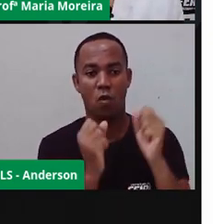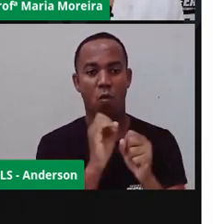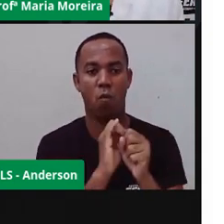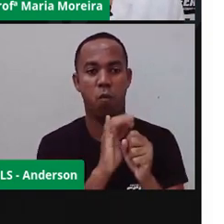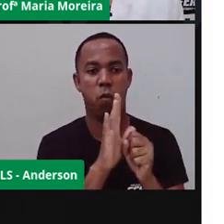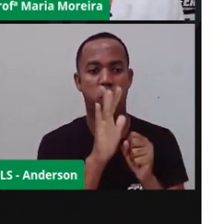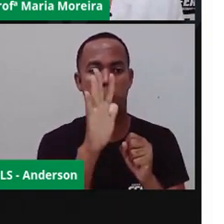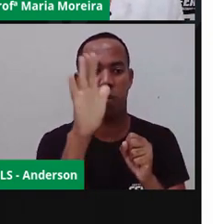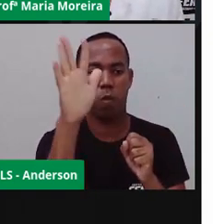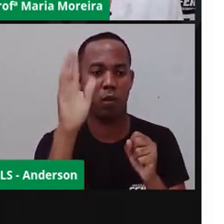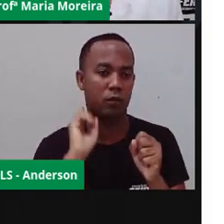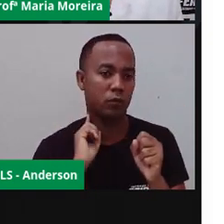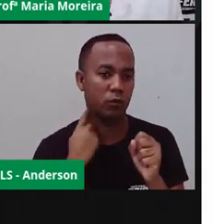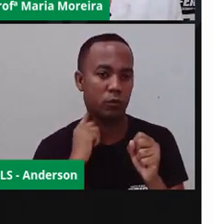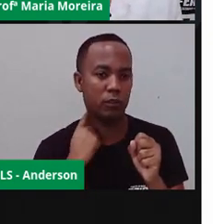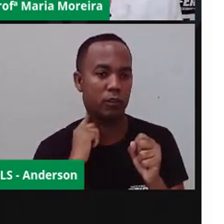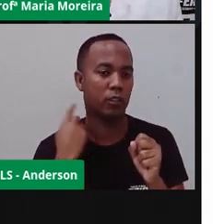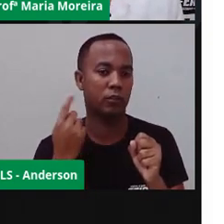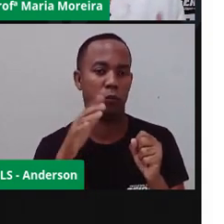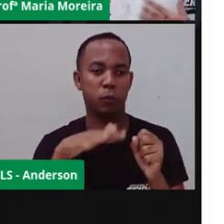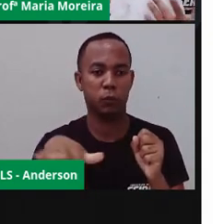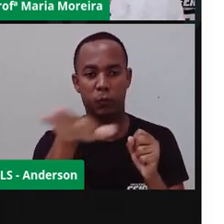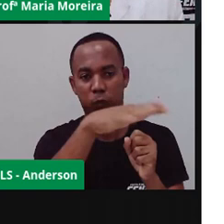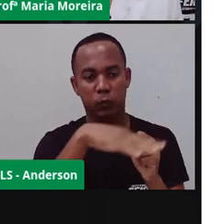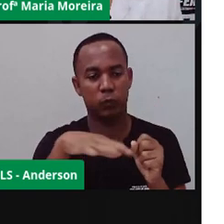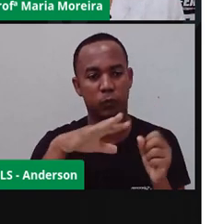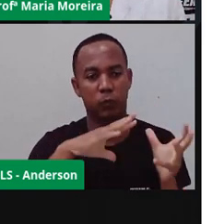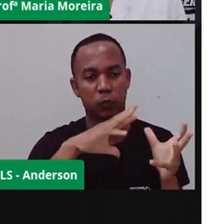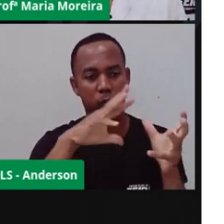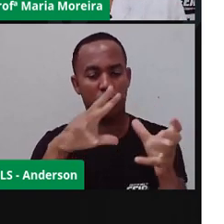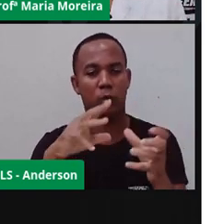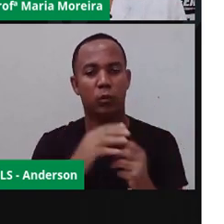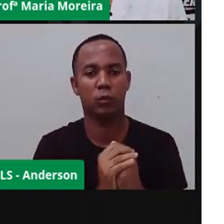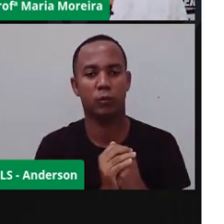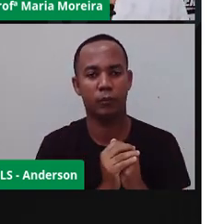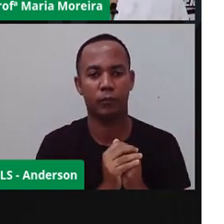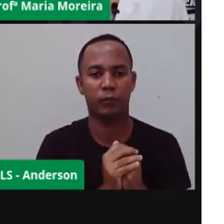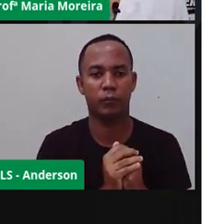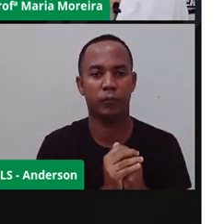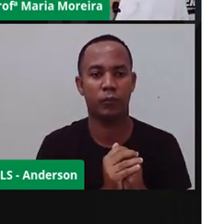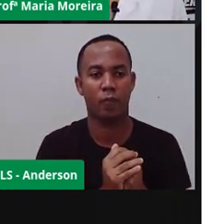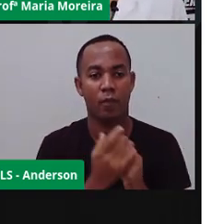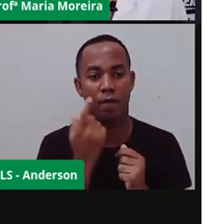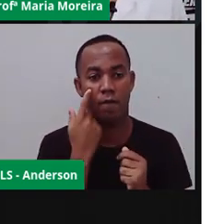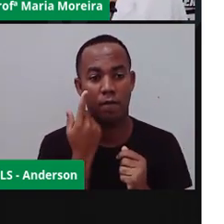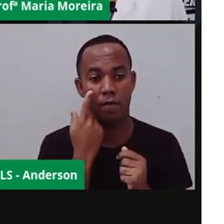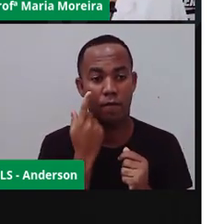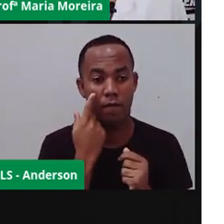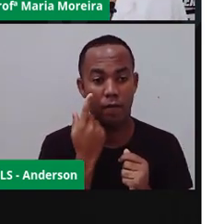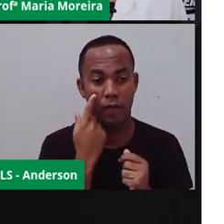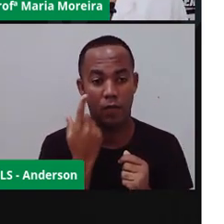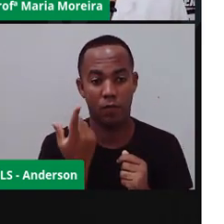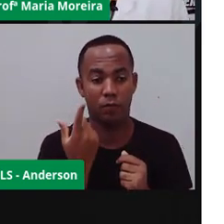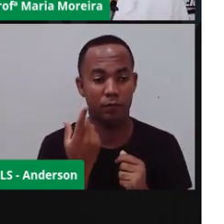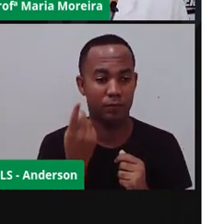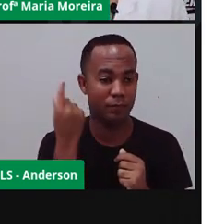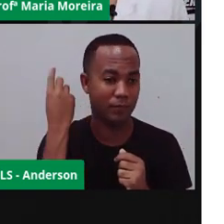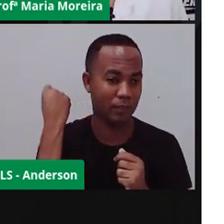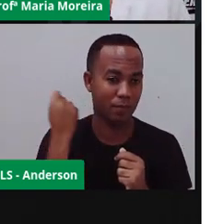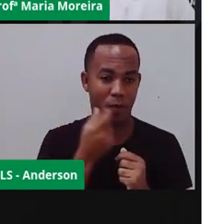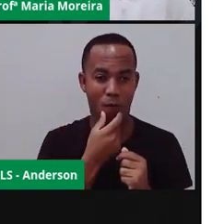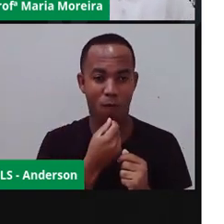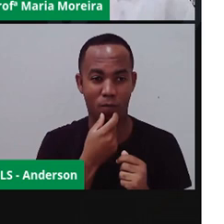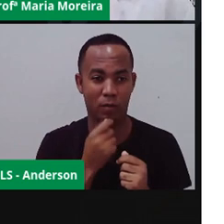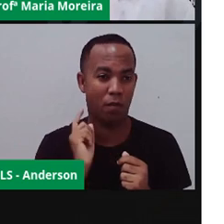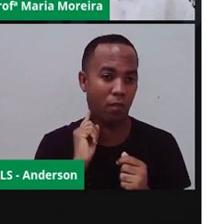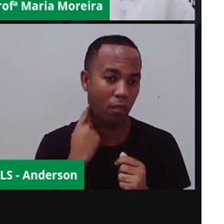Crítica ao quê? À poluição, à destruição da camada de ozônio, que a gente viu lá em Sigismundo, não foi isso?